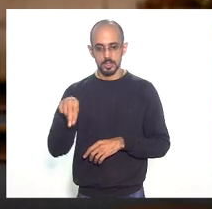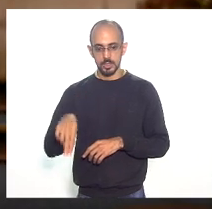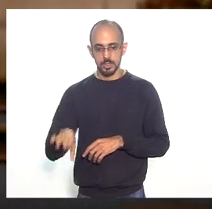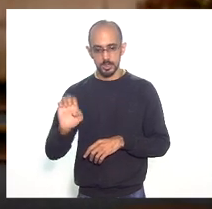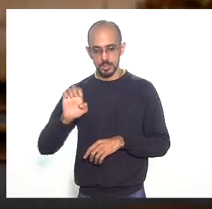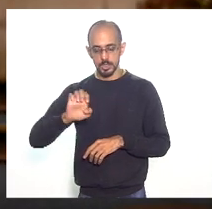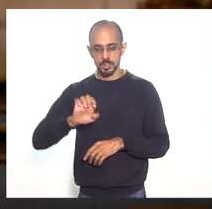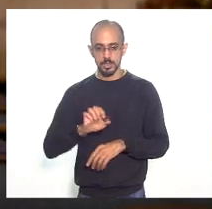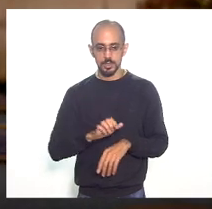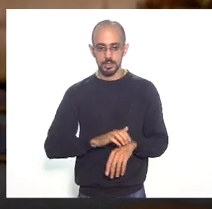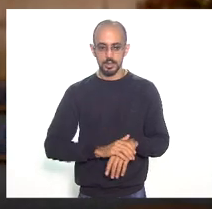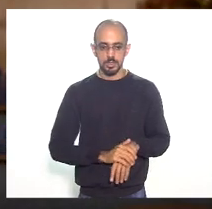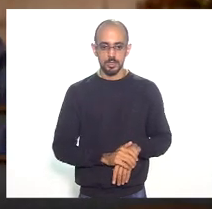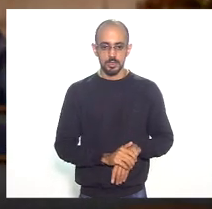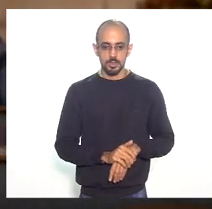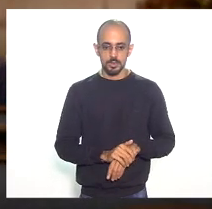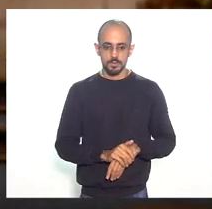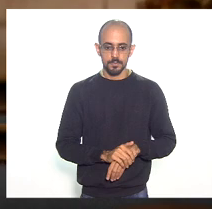Deputado Afranciane Mota.